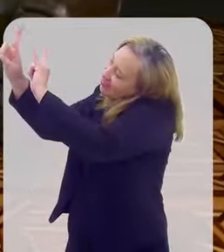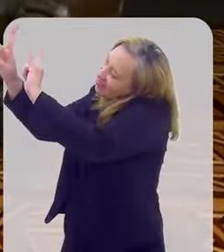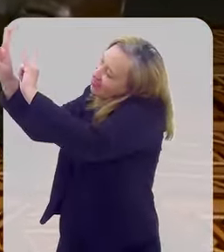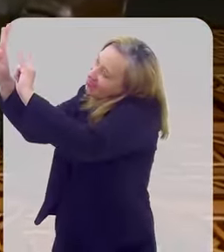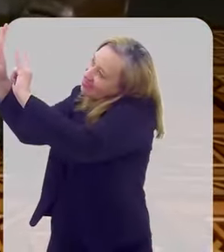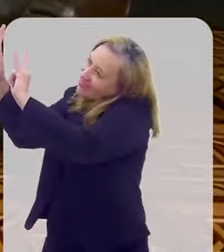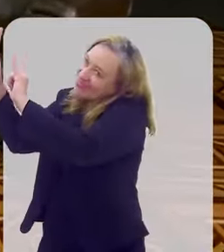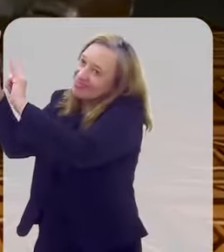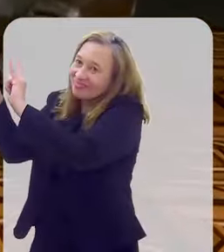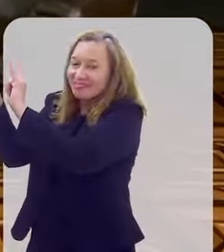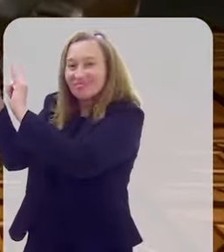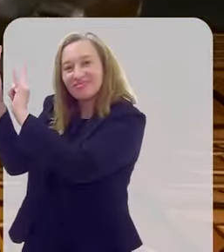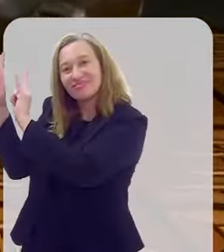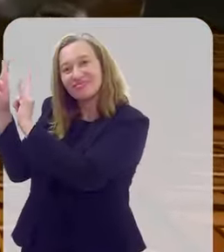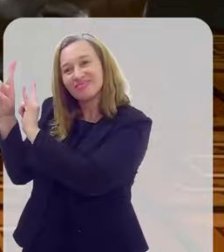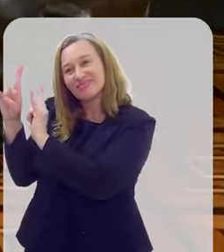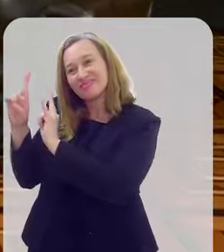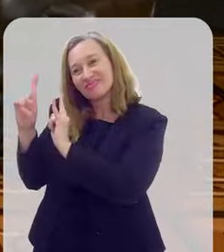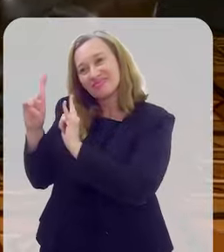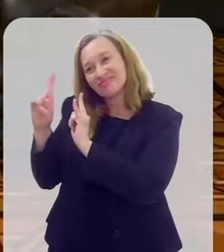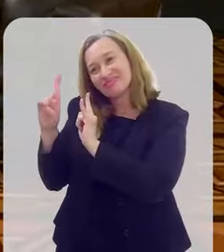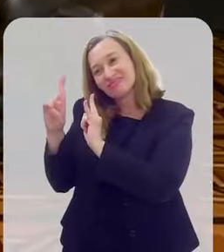sempre te